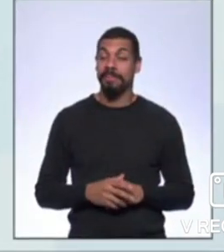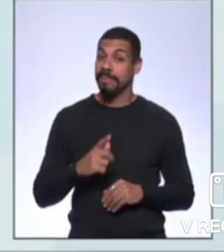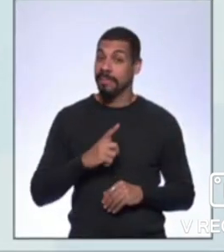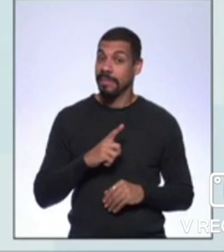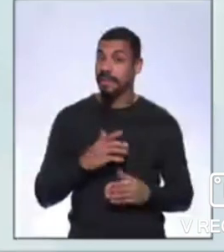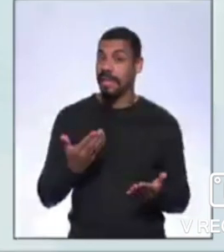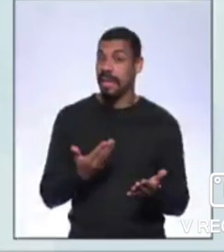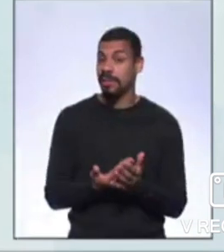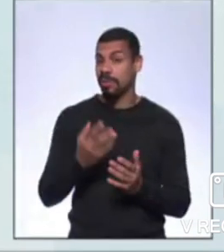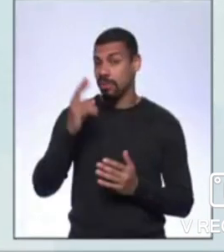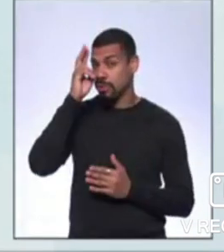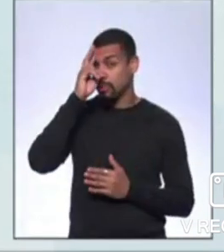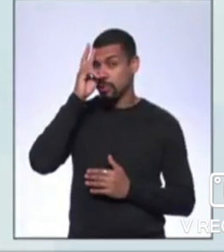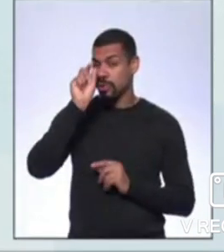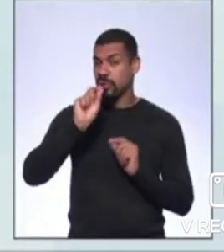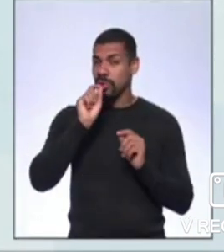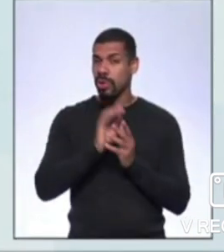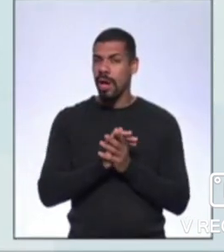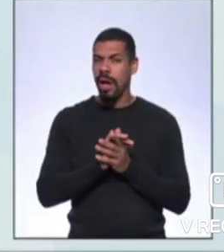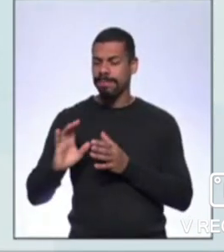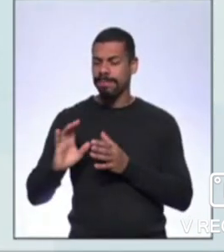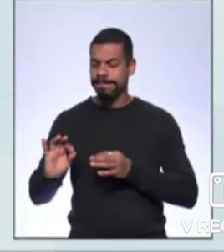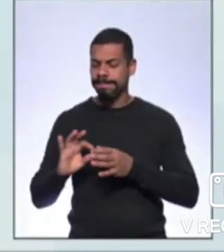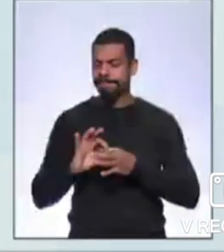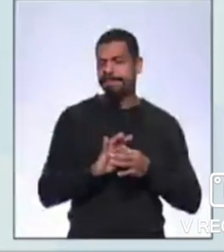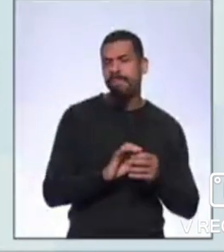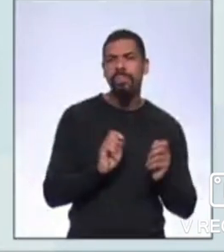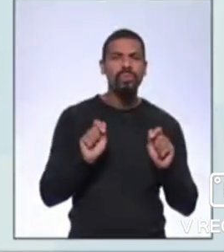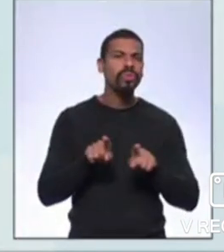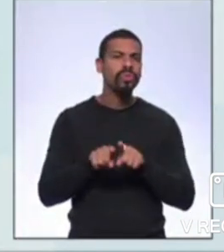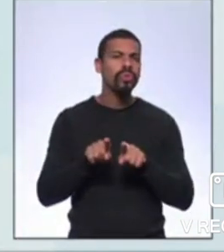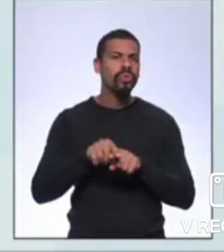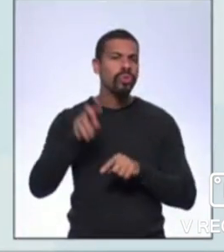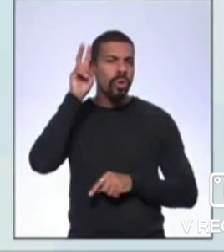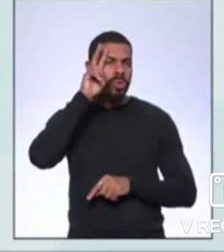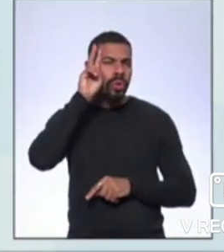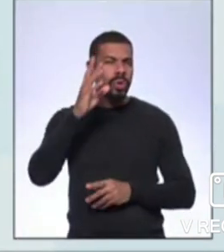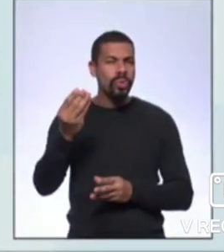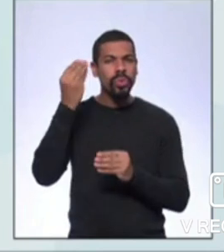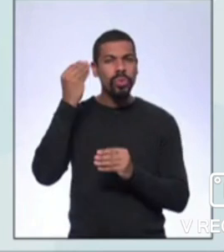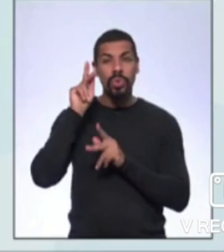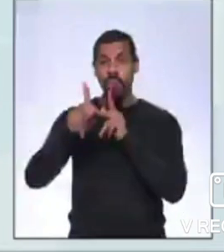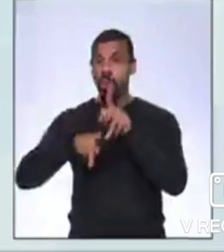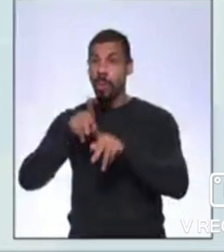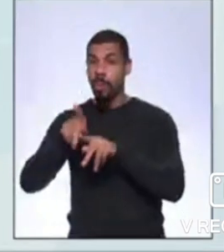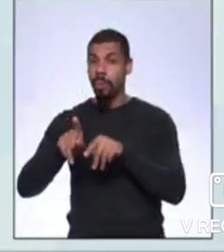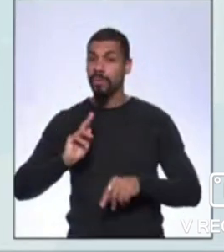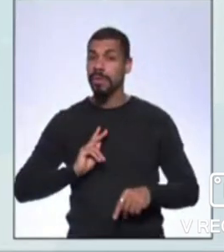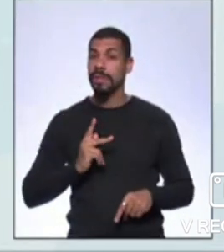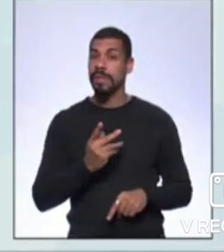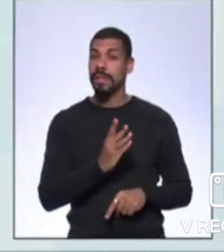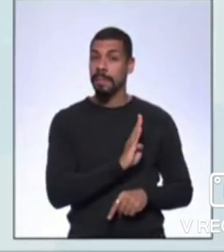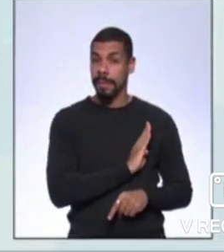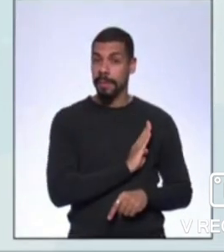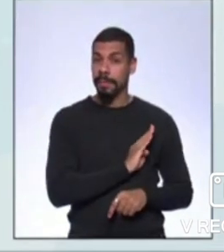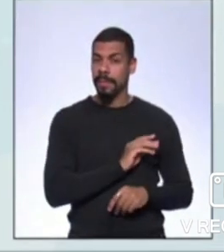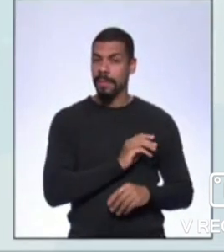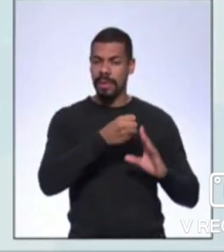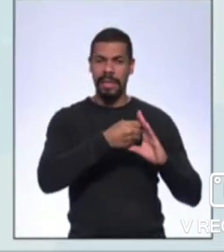de hoje, o objetivo dela é construir uma breve narrativa da história do povo hebreu, apresentando uma cronologia dos fatos e de